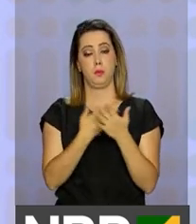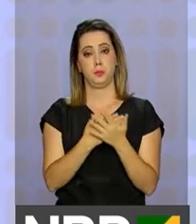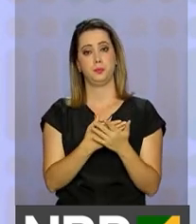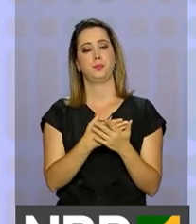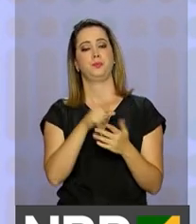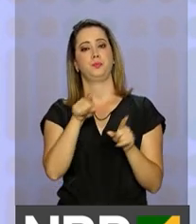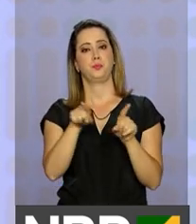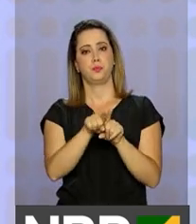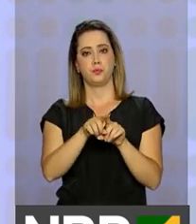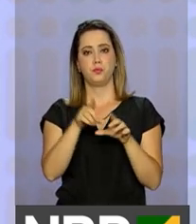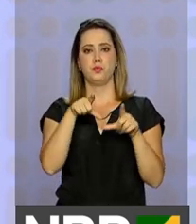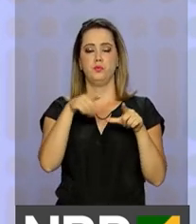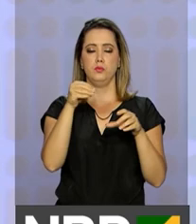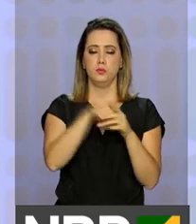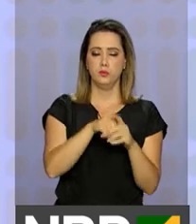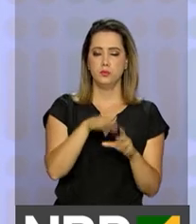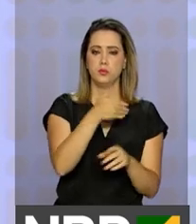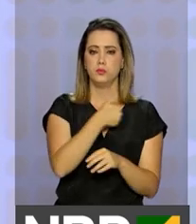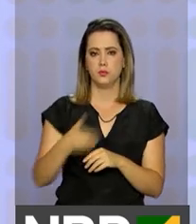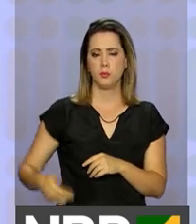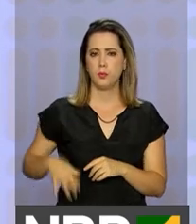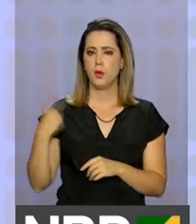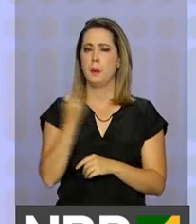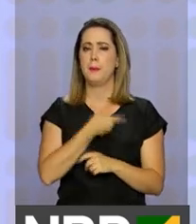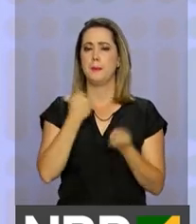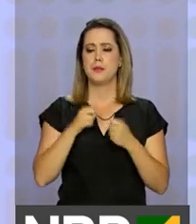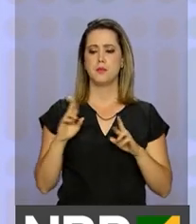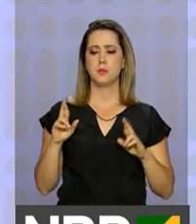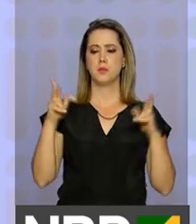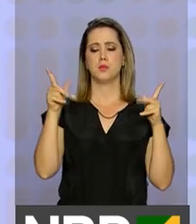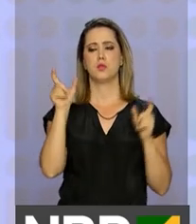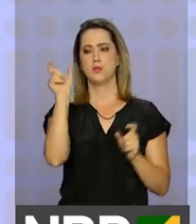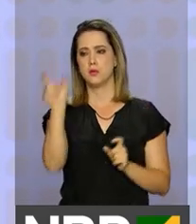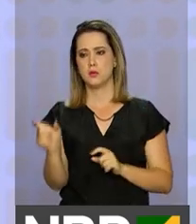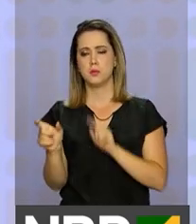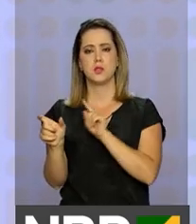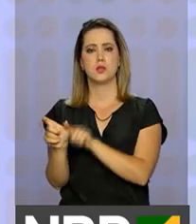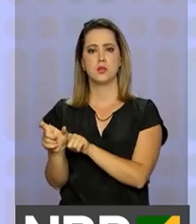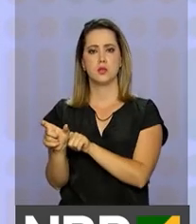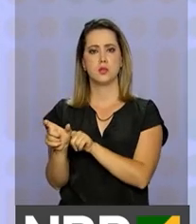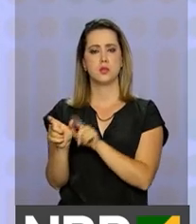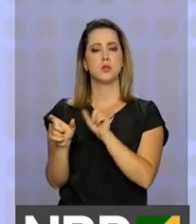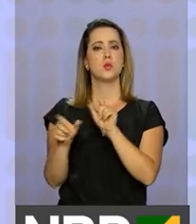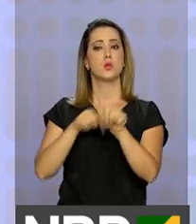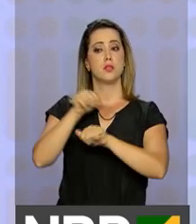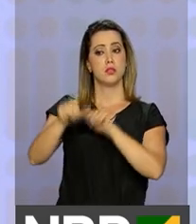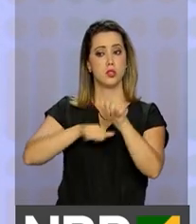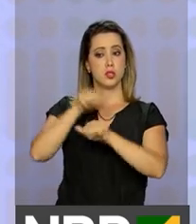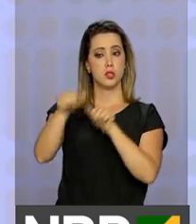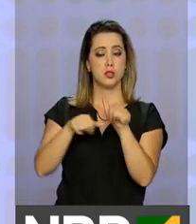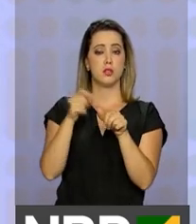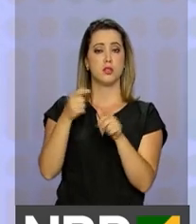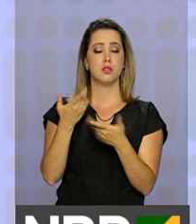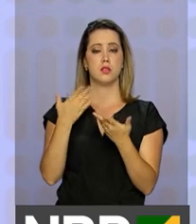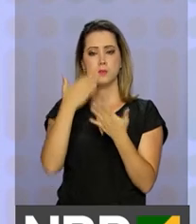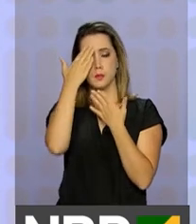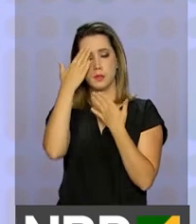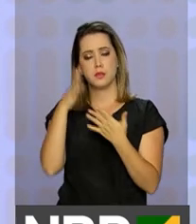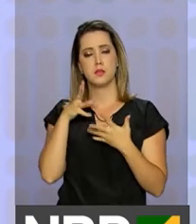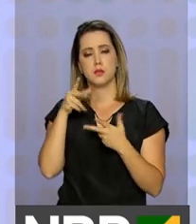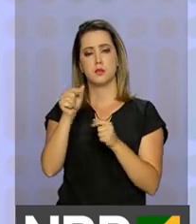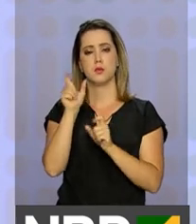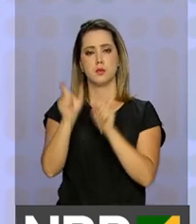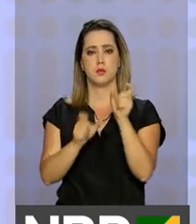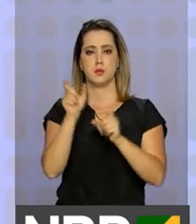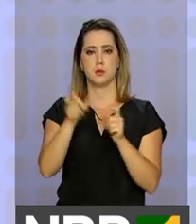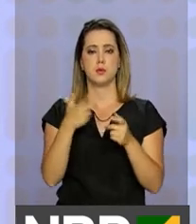e servidores públicos. Temos que distinguir os agentes de transformação e agradecer a todos